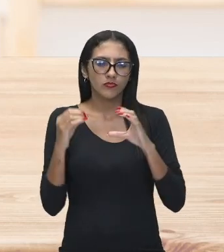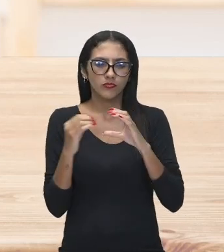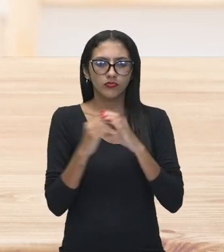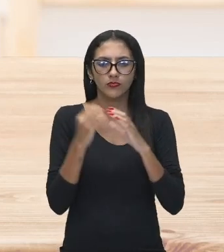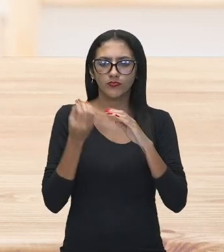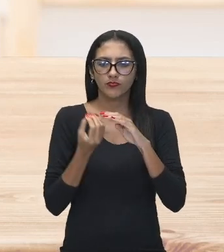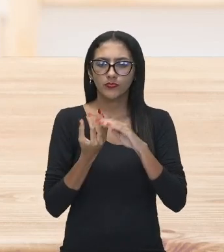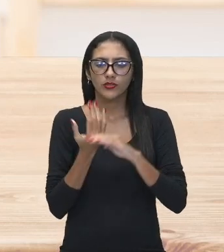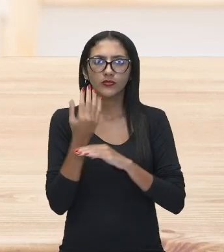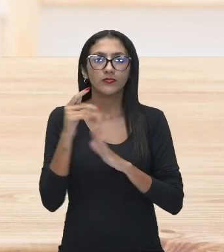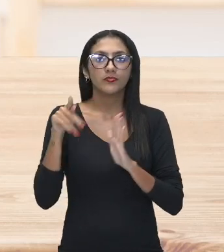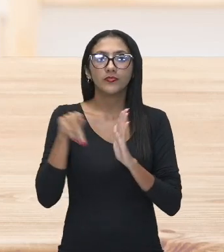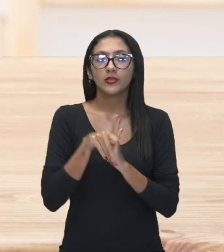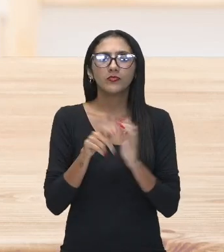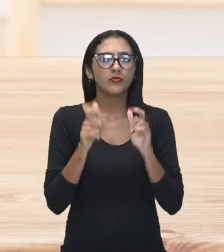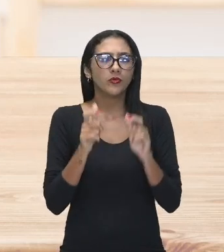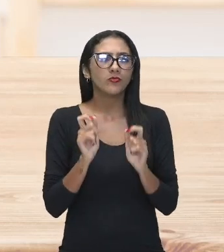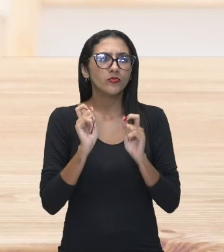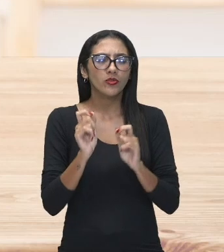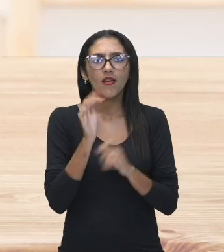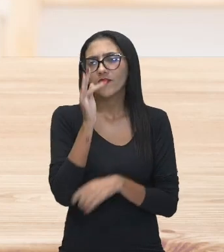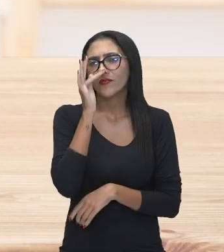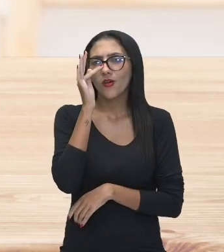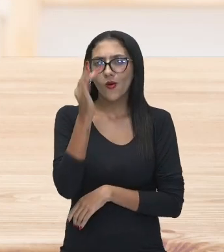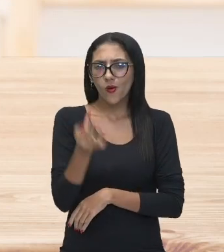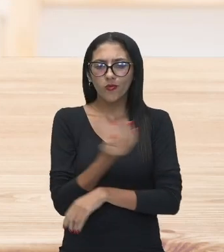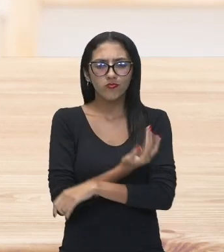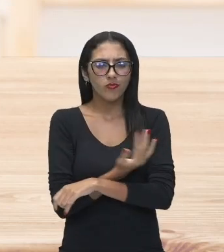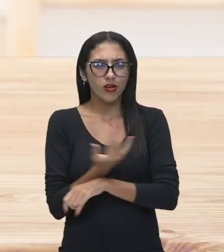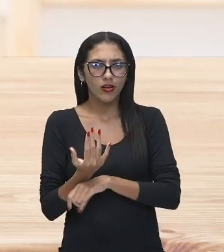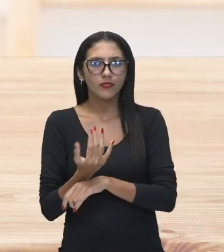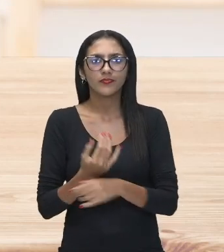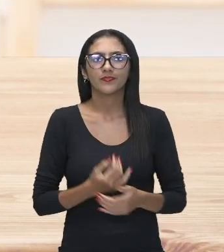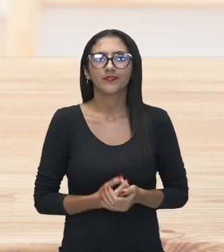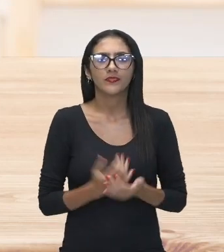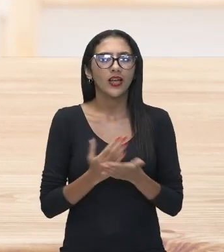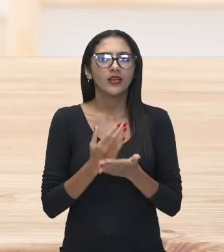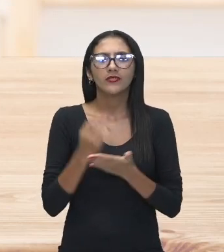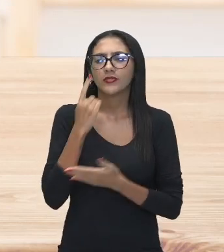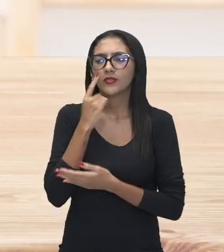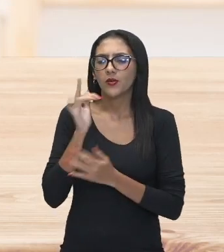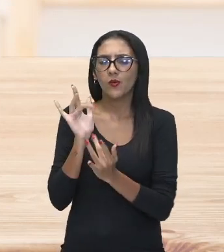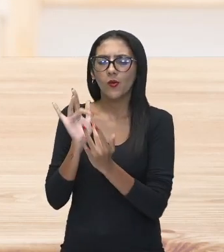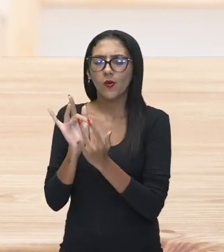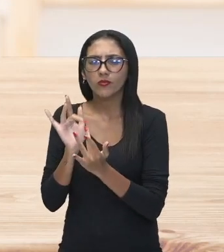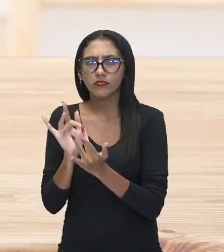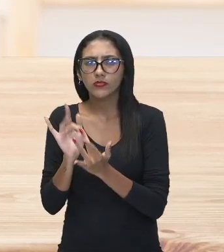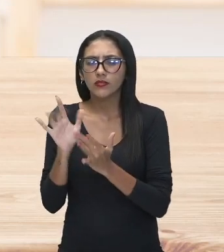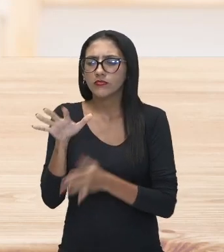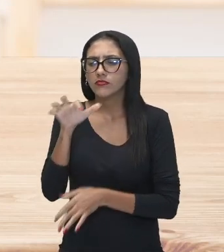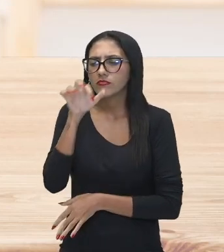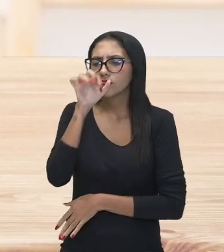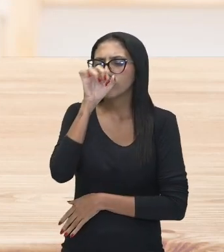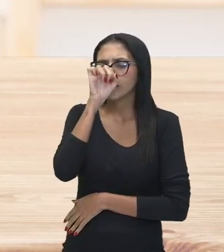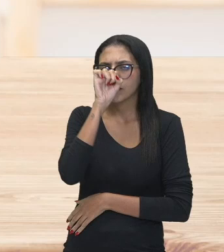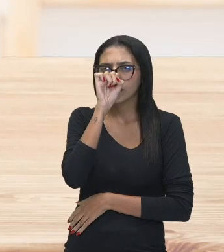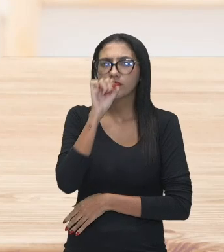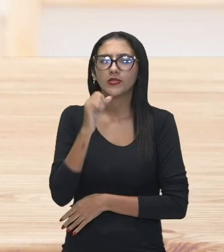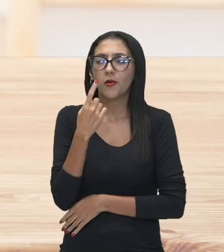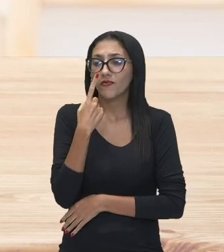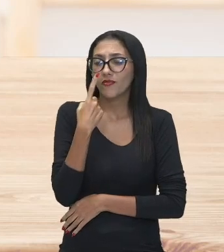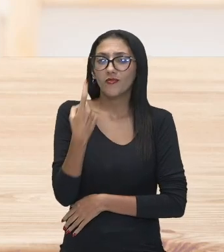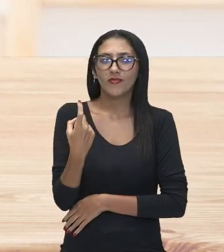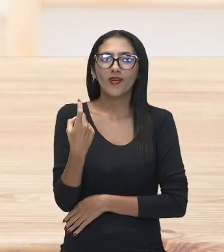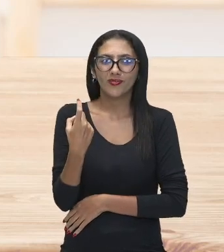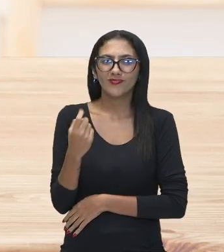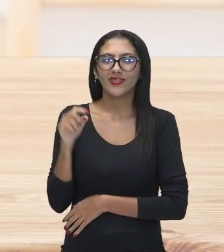pelas plantas. Então a gente sente aquele aroma, às vezes a gente chega perto de uma planta, sente de longe, né? Às vezes de longe